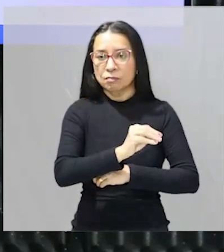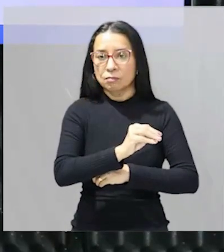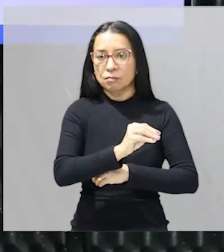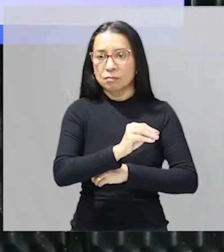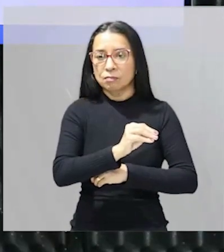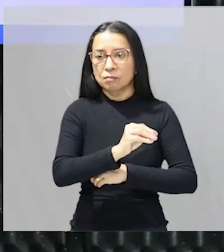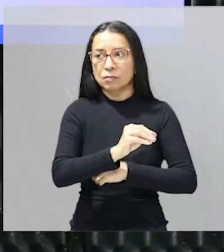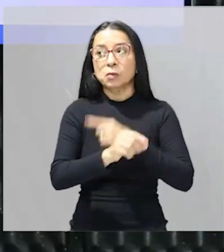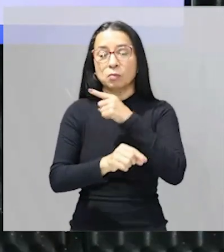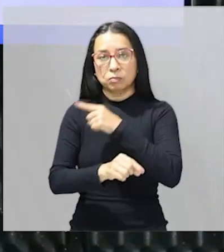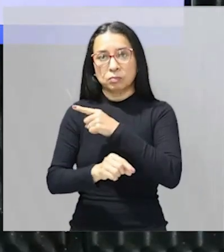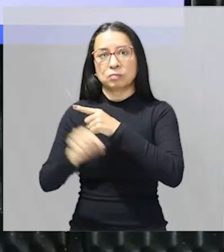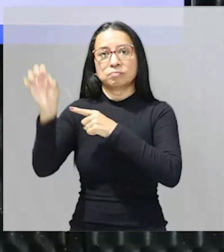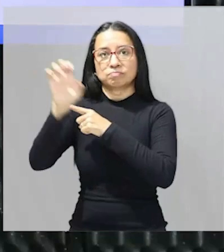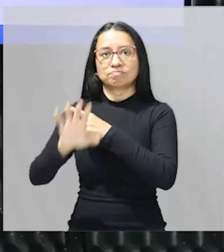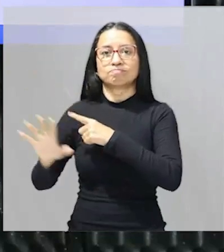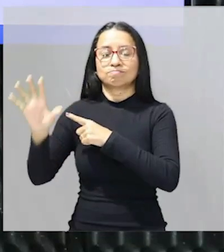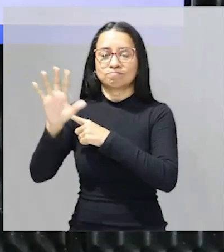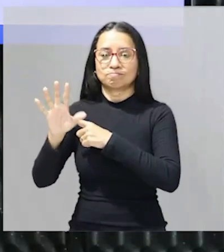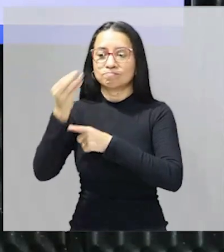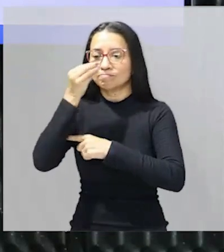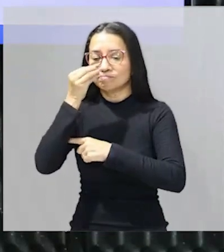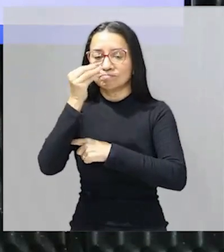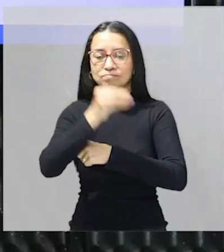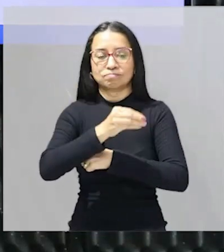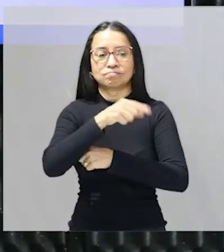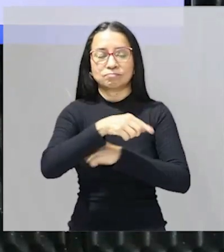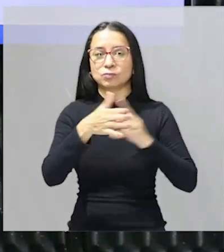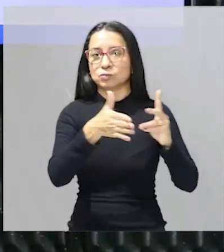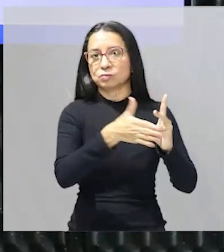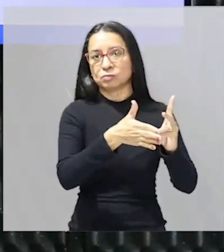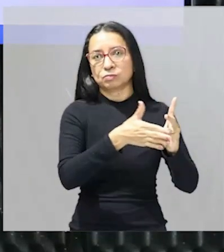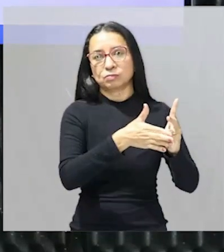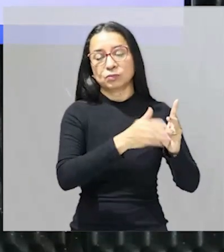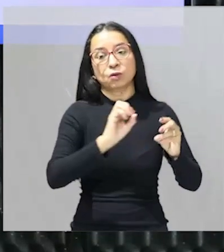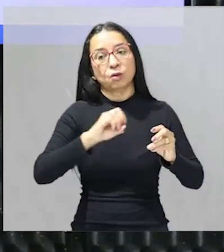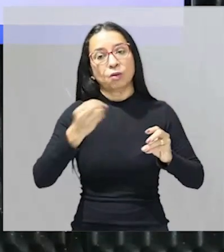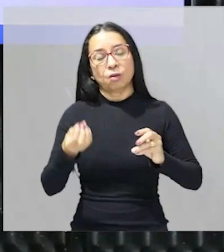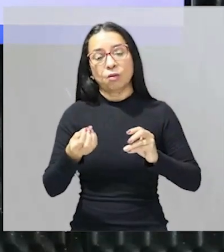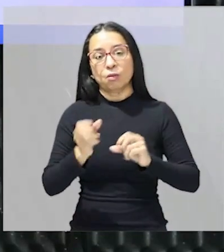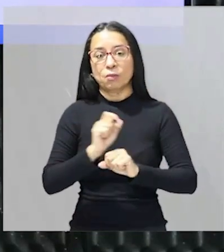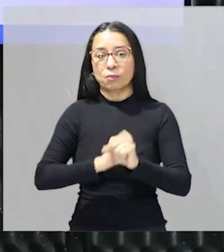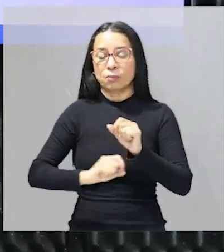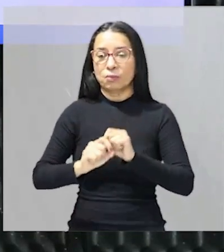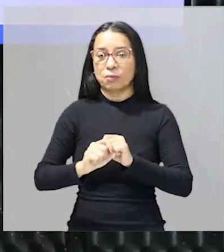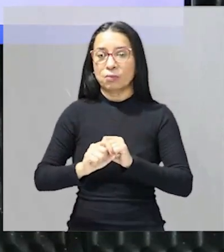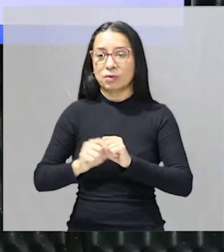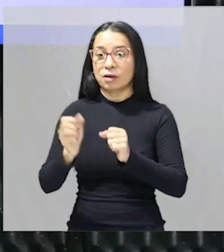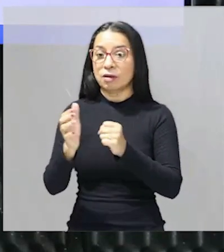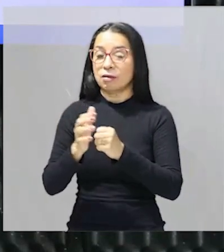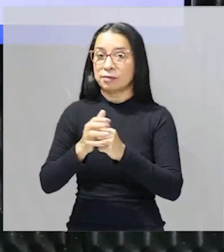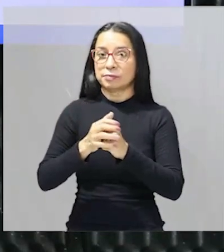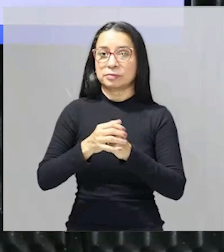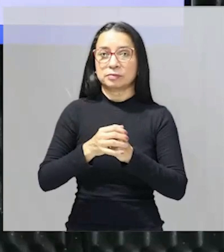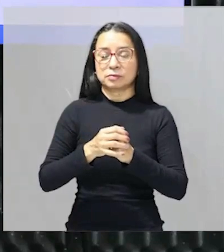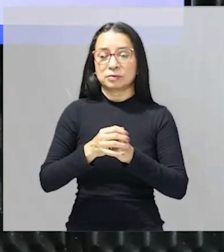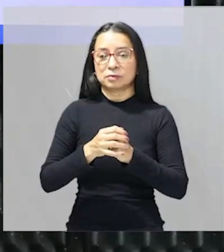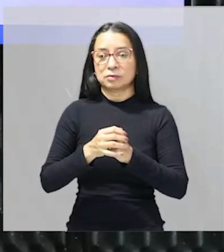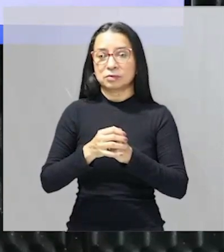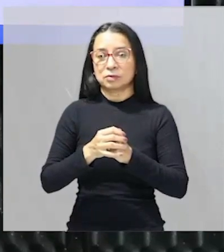cartografia europeia, tá? Ou simplesmente privados, na medida que os